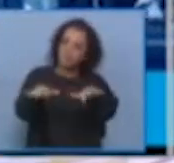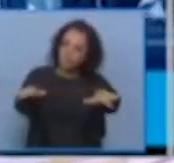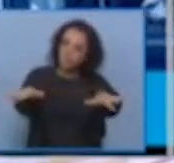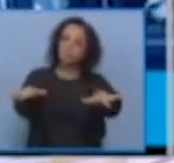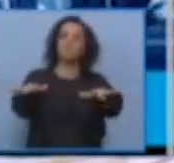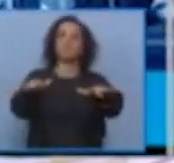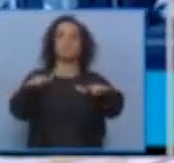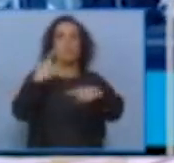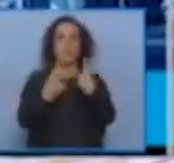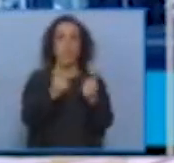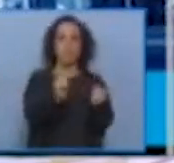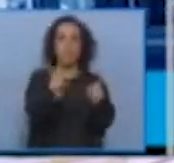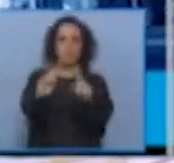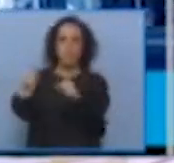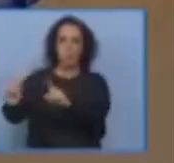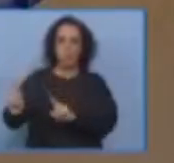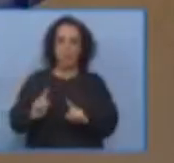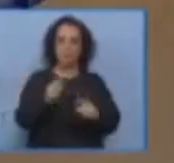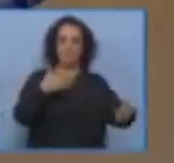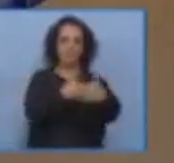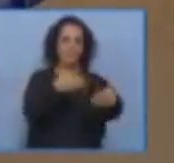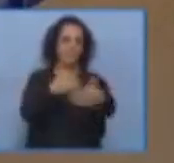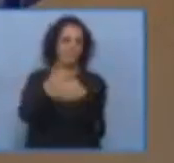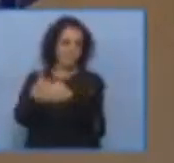grandes condicionamentos, não é? Condicionamentos que implicam